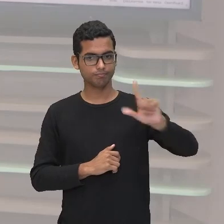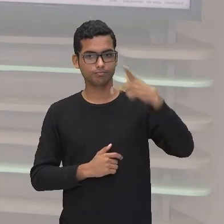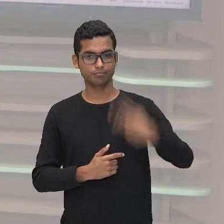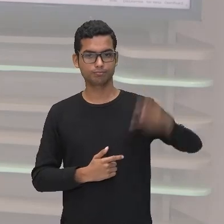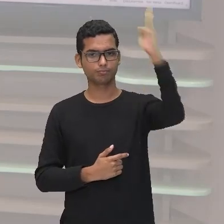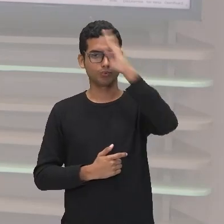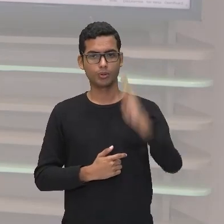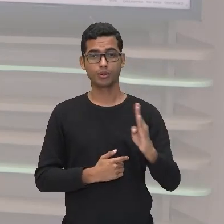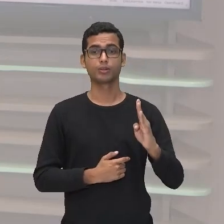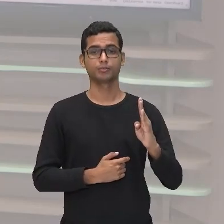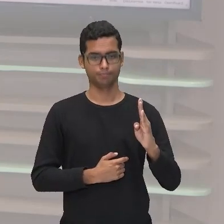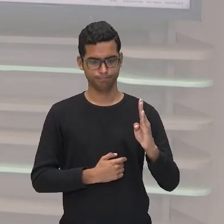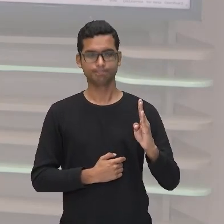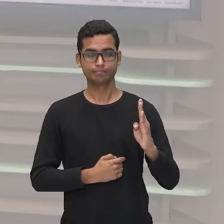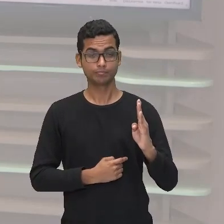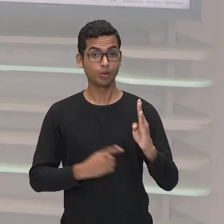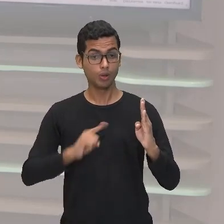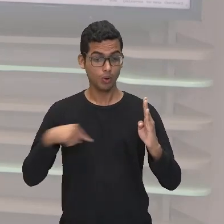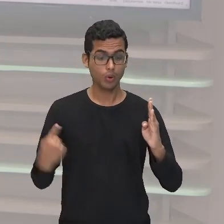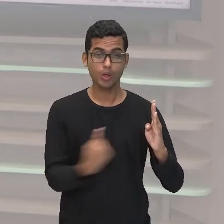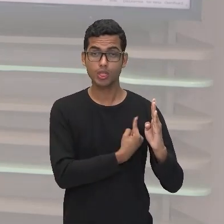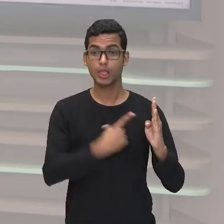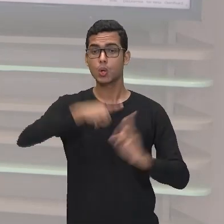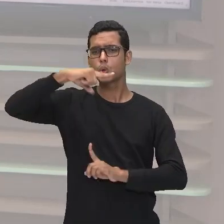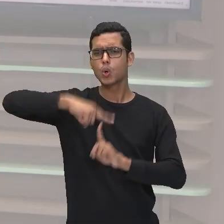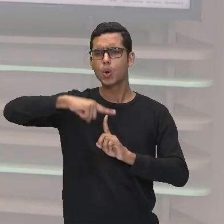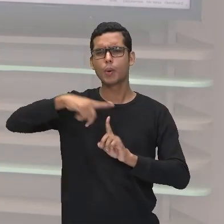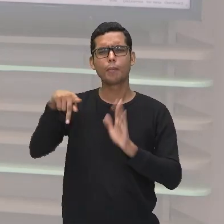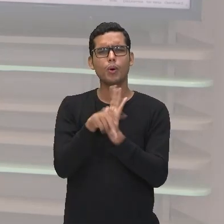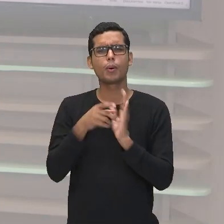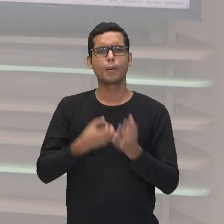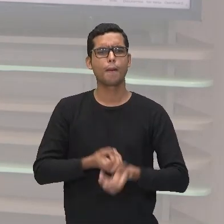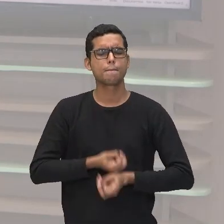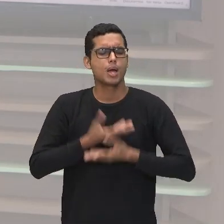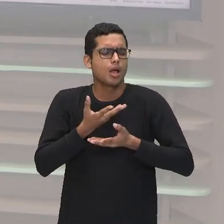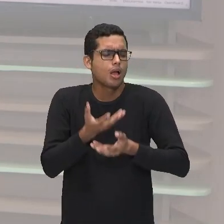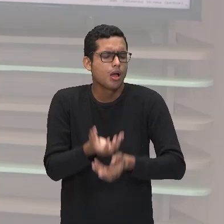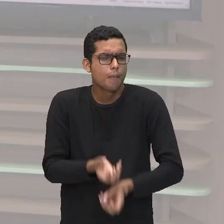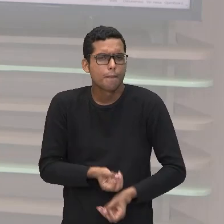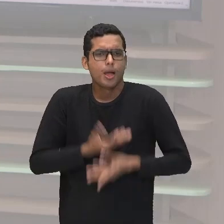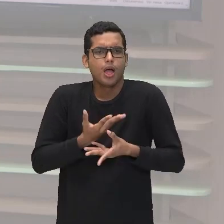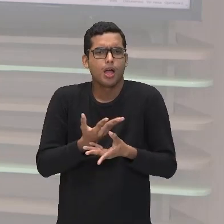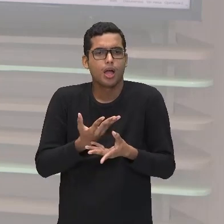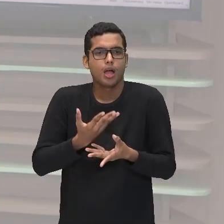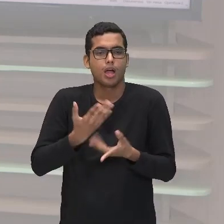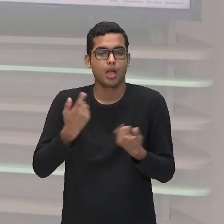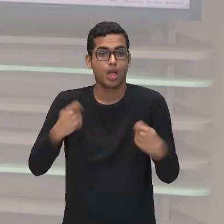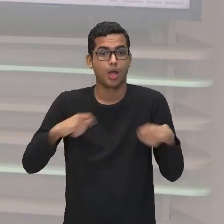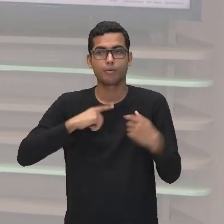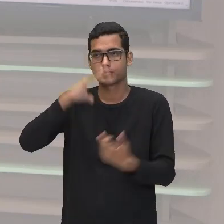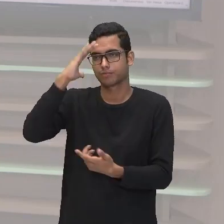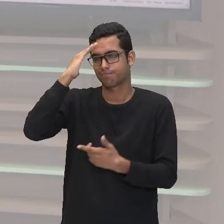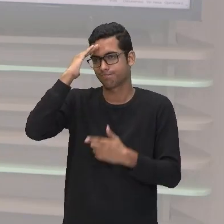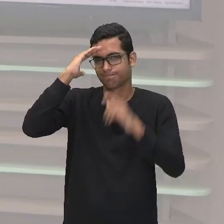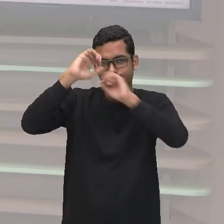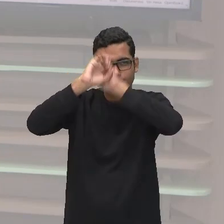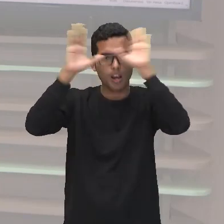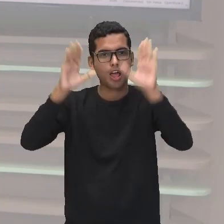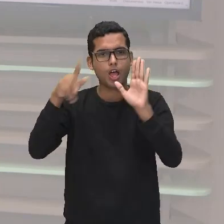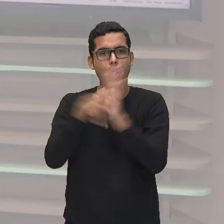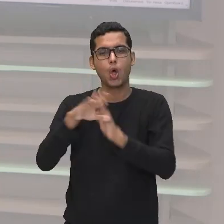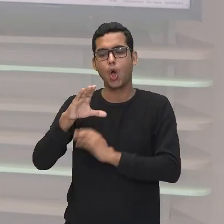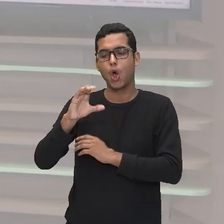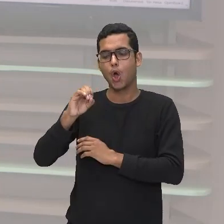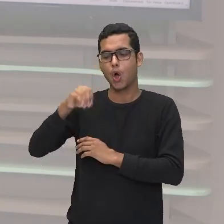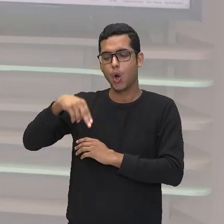nós temos um tipo de poesia chamada poesia concretista, né? Que eles